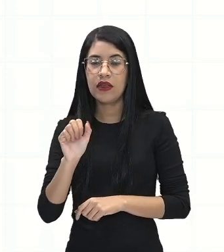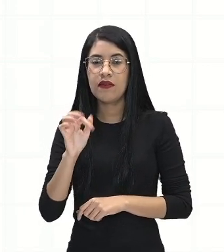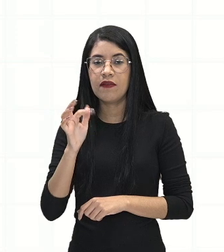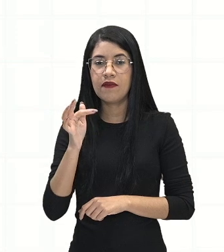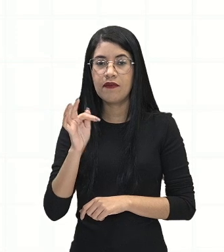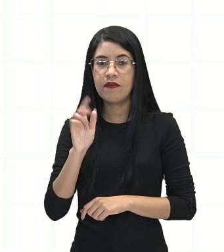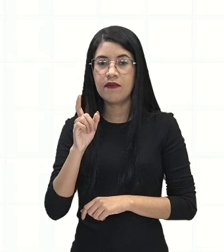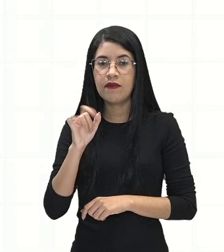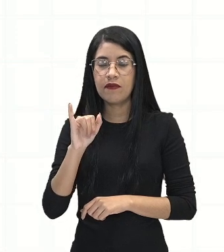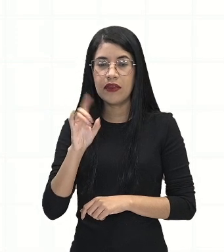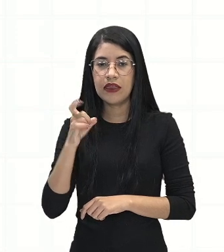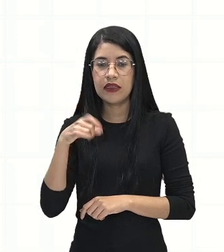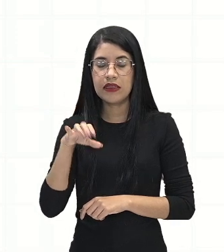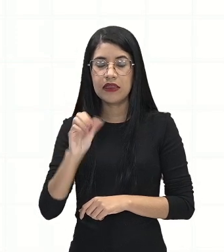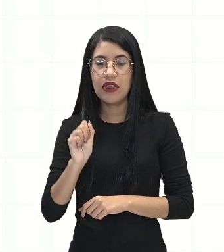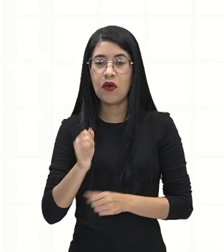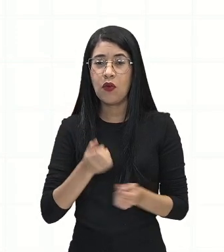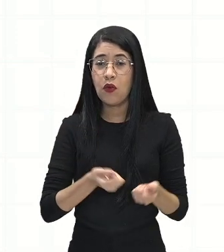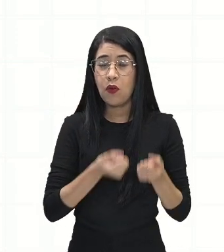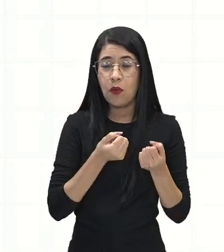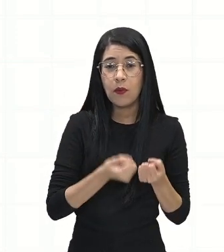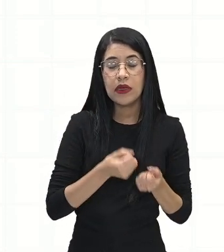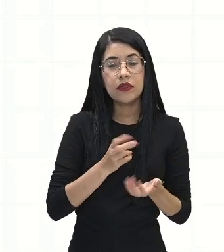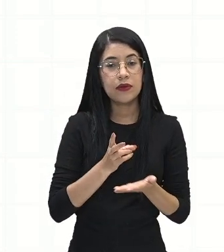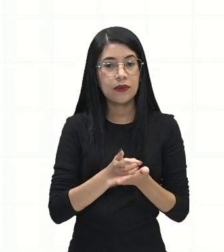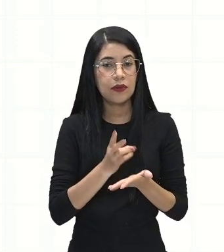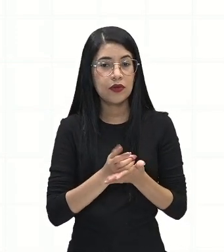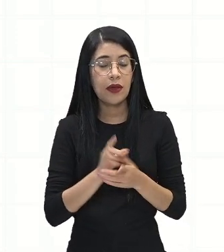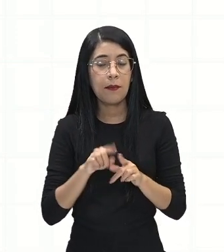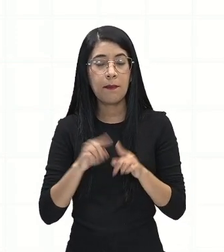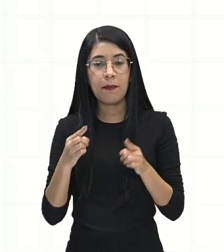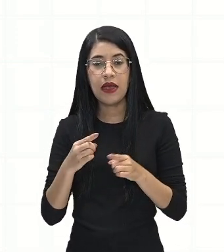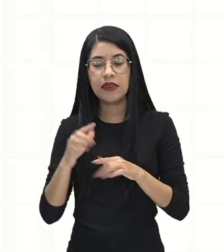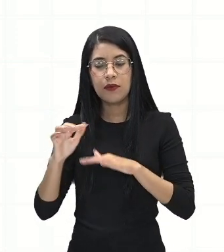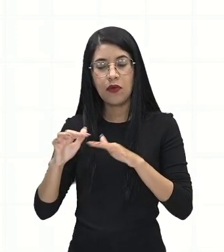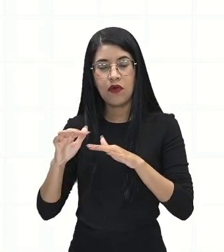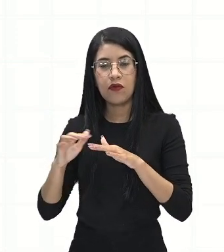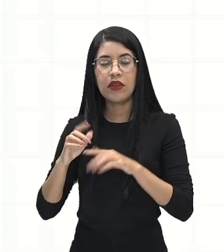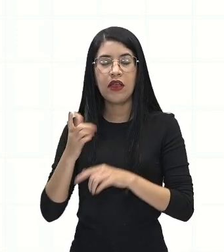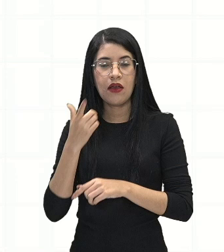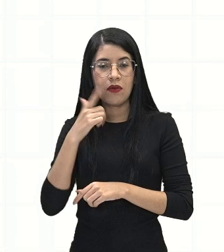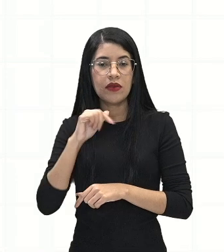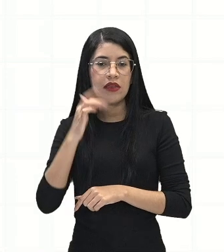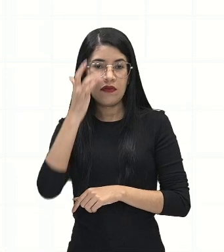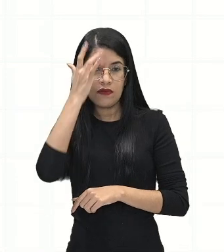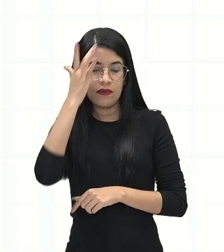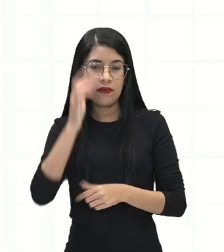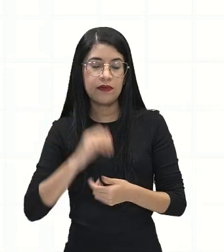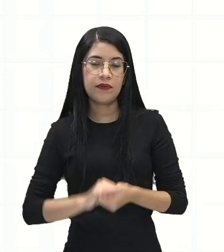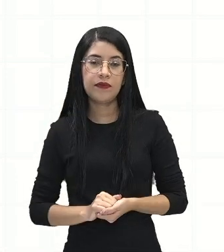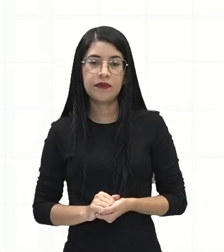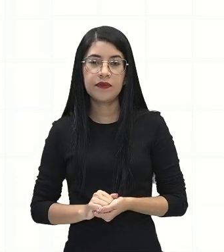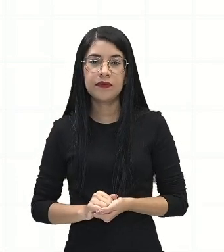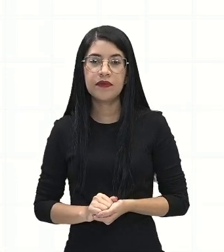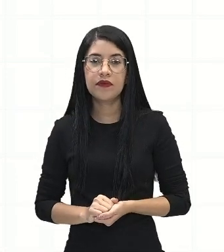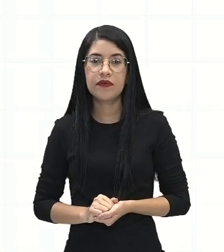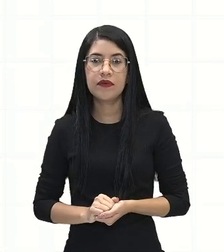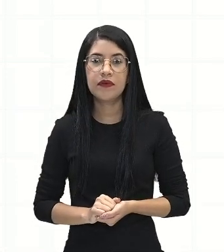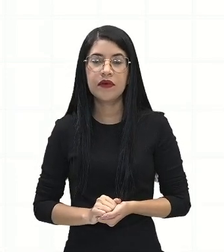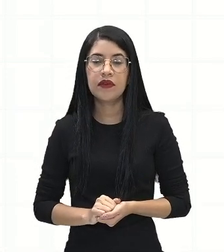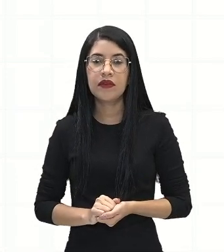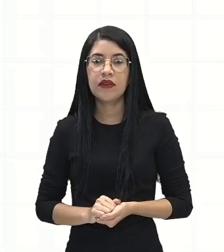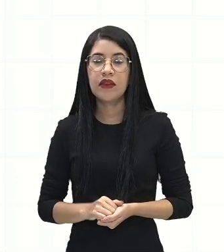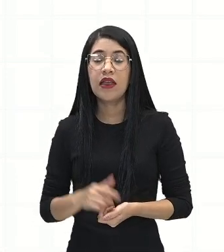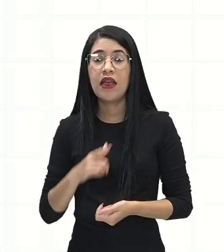ali do objeto não vai diminuir, mas para a gente movimentar aí vai ser facilitado através dessa roldana. A gente não tem só